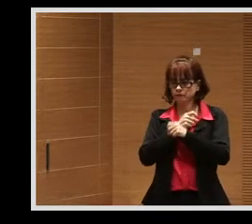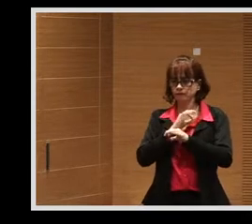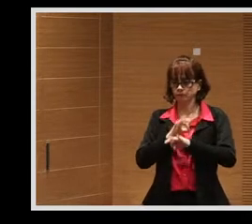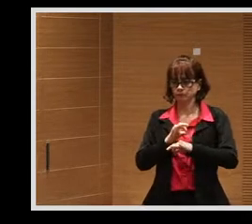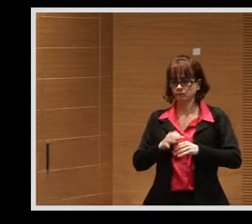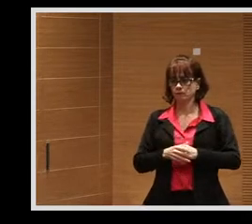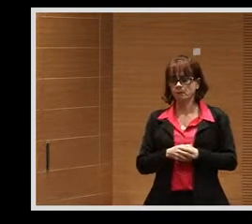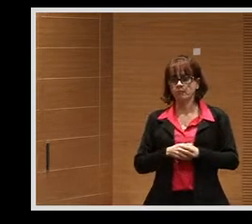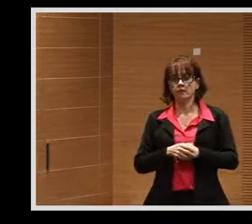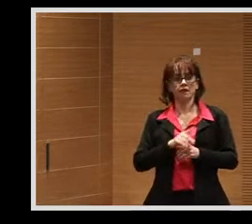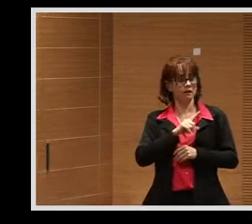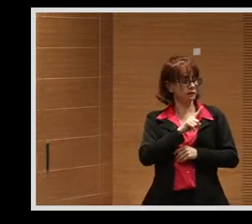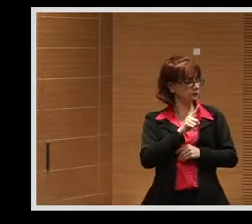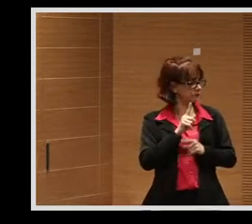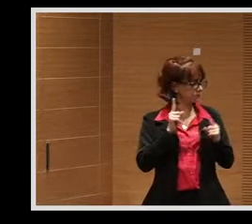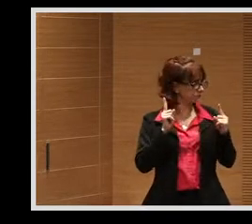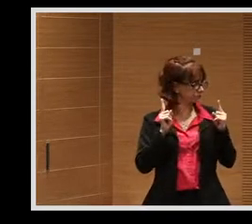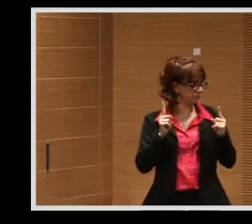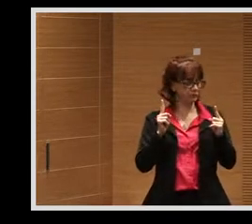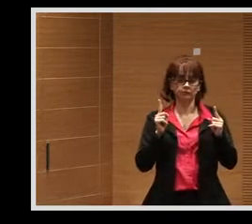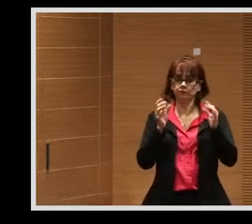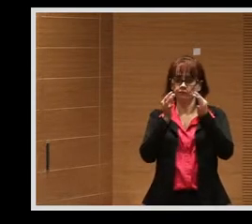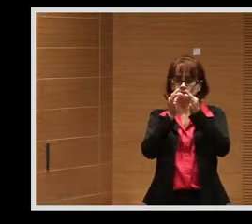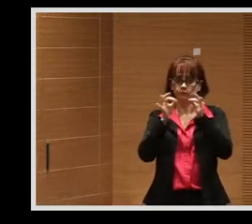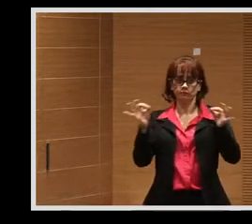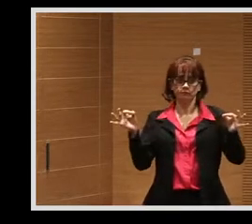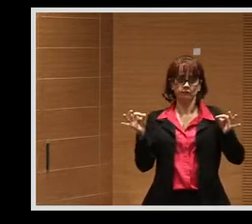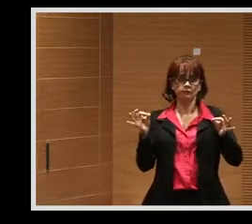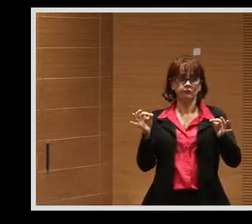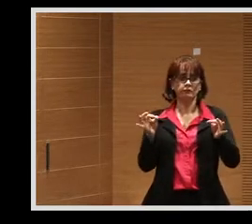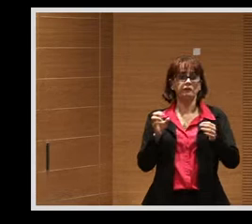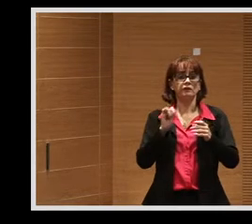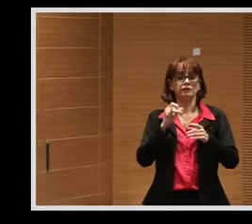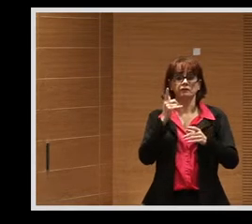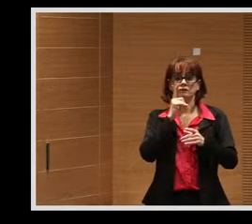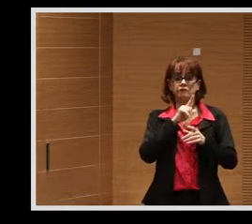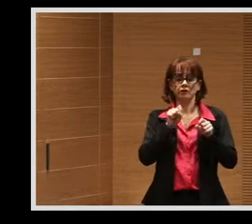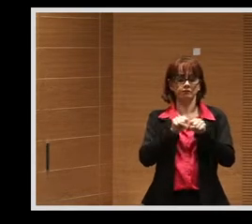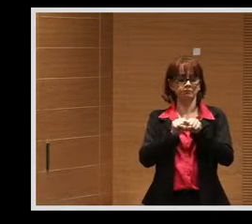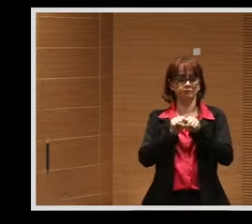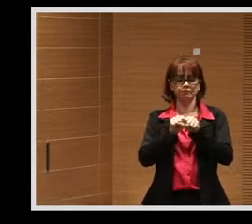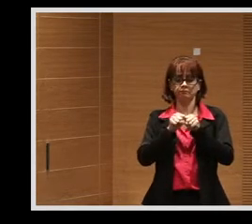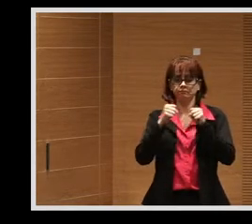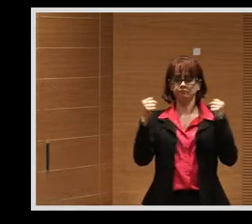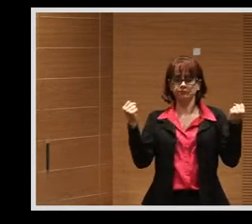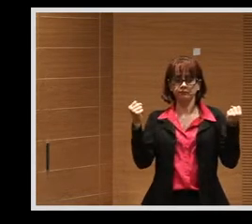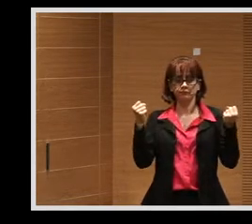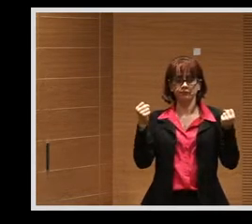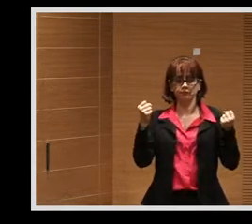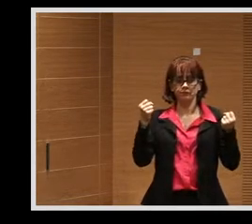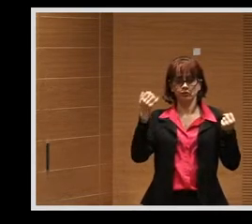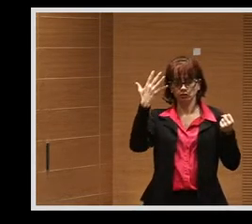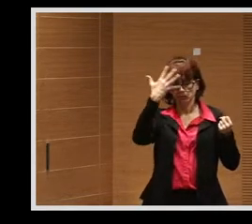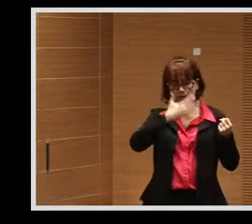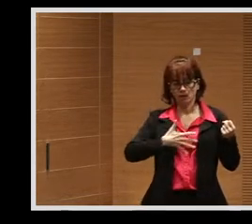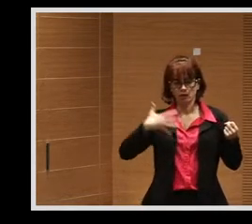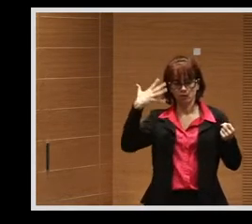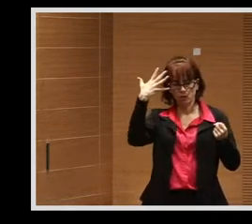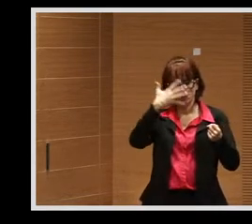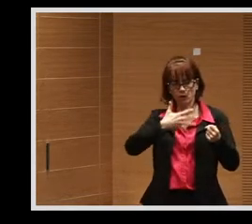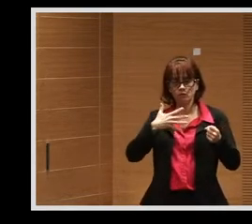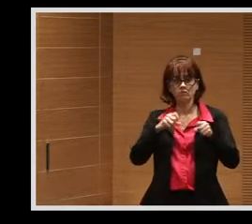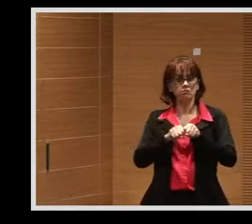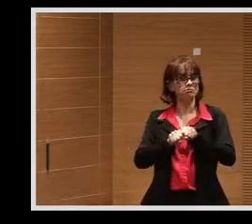E aí esse trecho dela é lindíssimo. Né? Quando a gente consegue romper essa estereotipia, né, e a gente vai